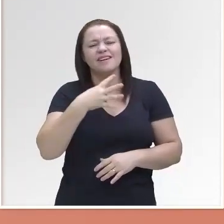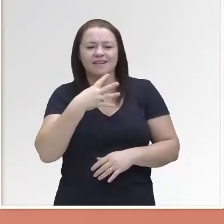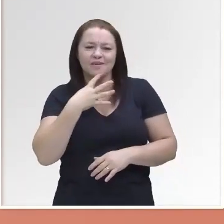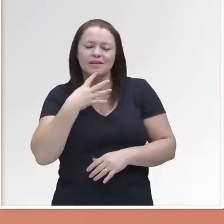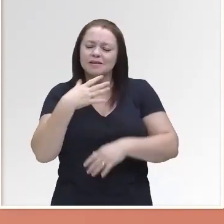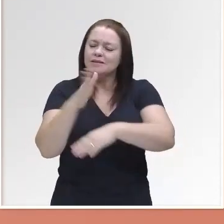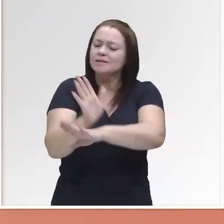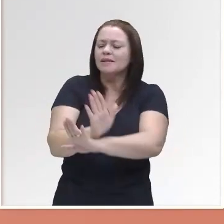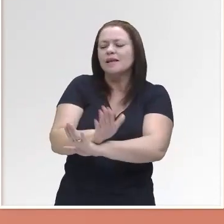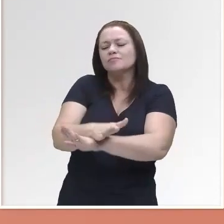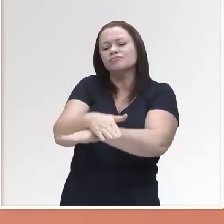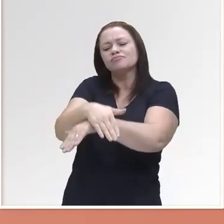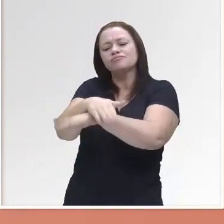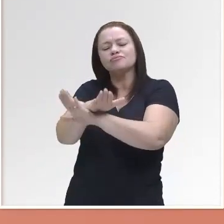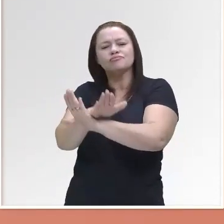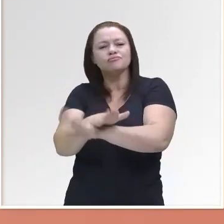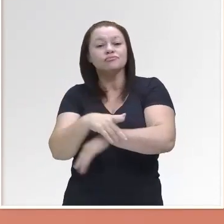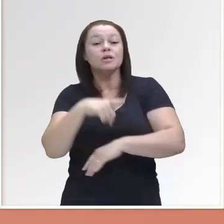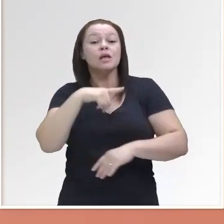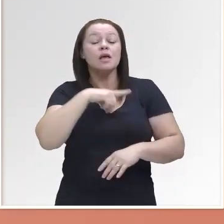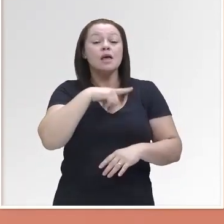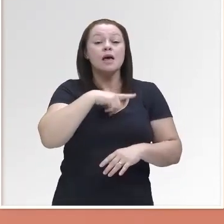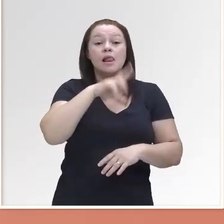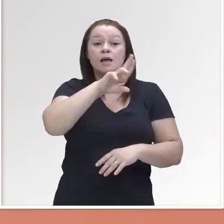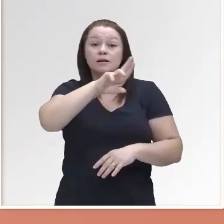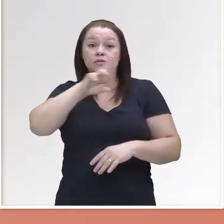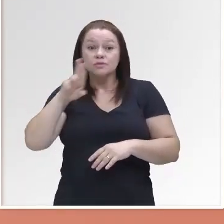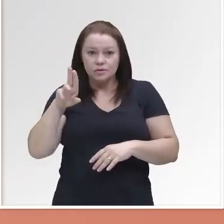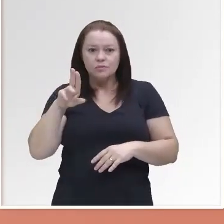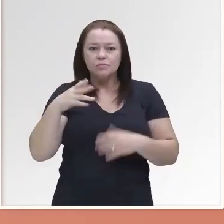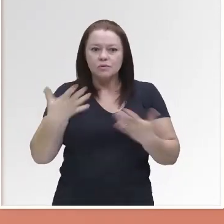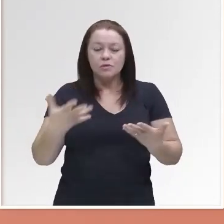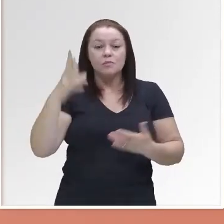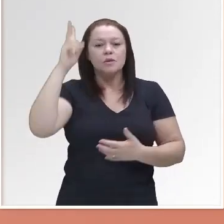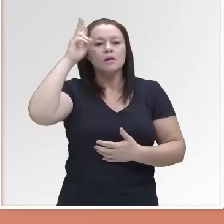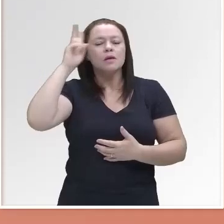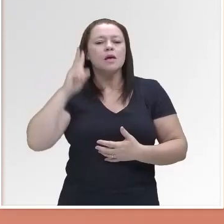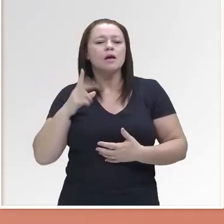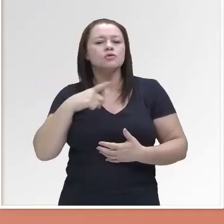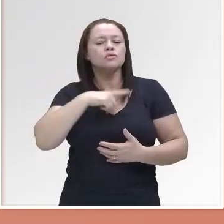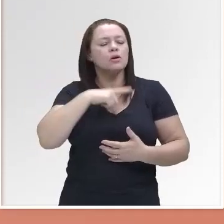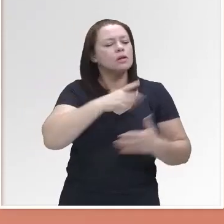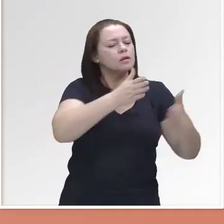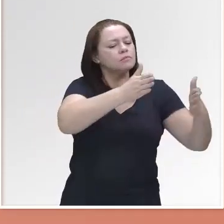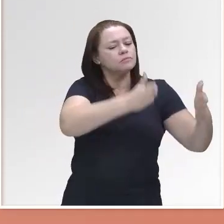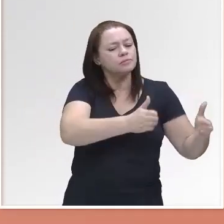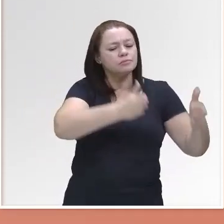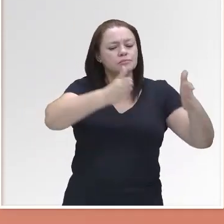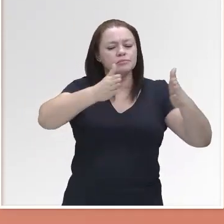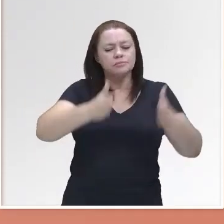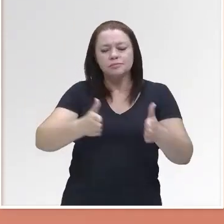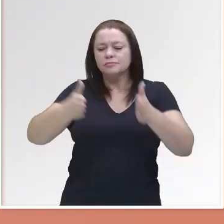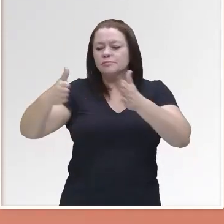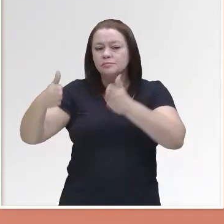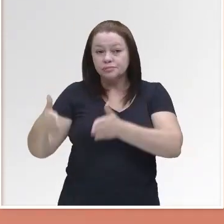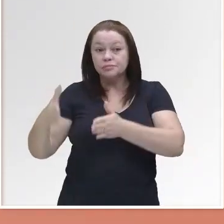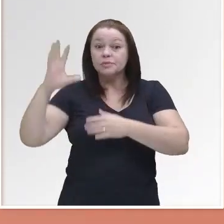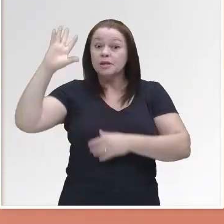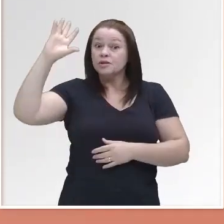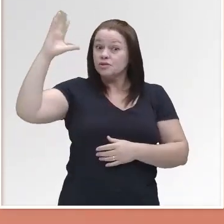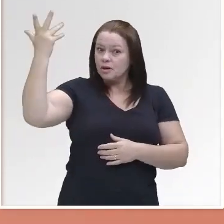Sereia. Ela tinha um nome e a história conta toda uma sequência aí de fatos que nós